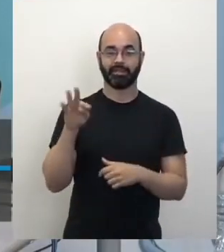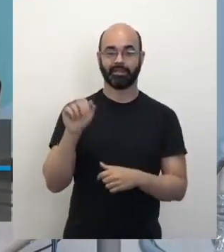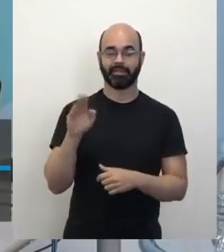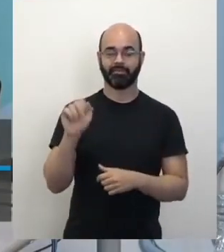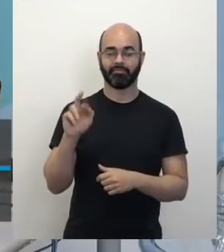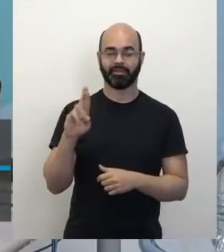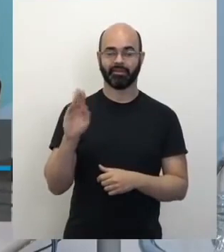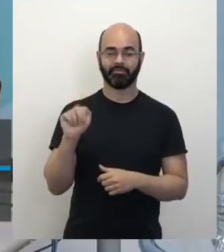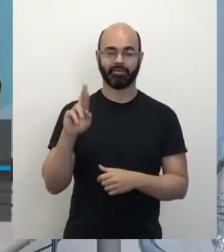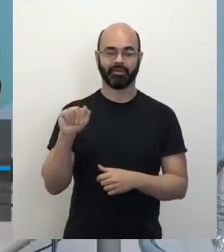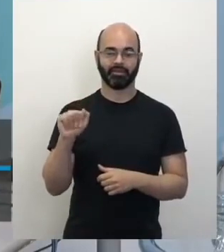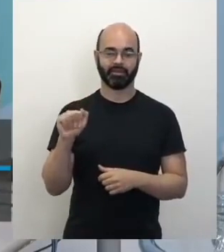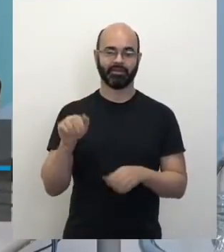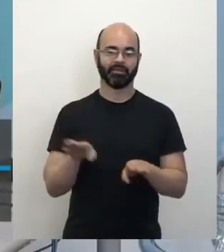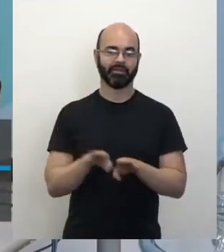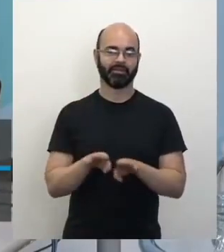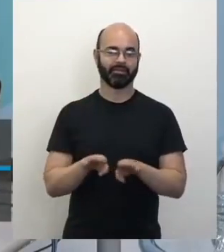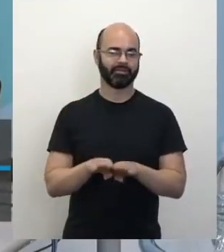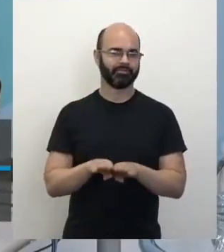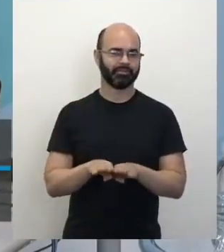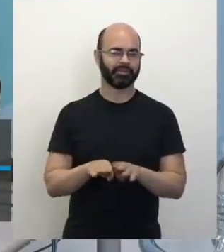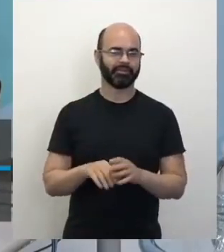Bárbara, né? E também aí